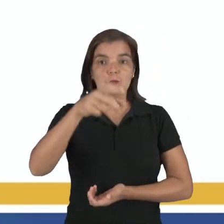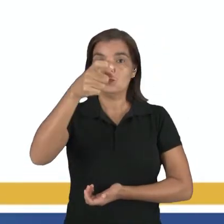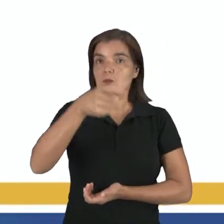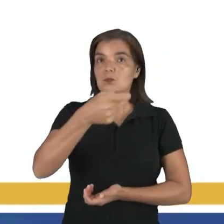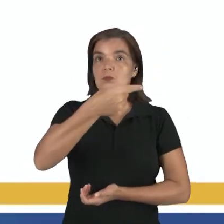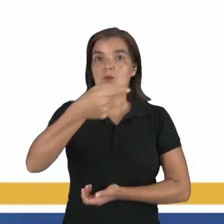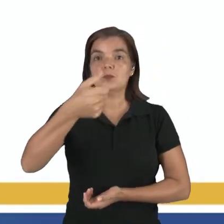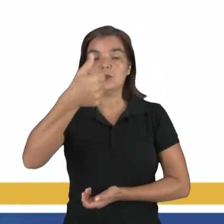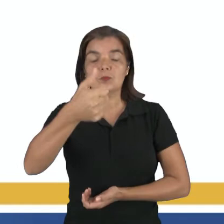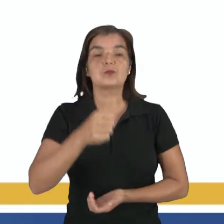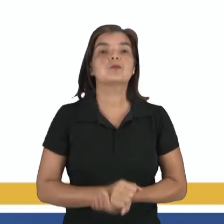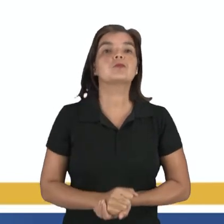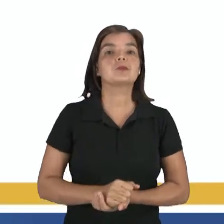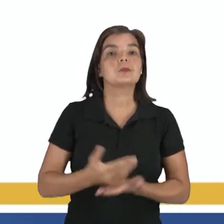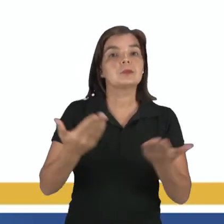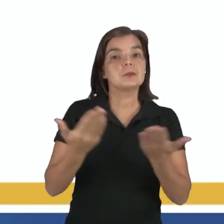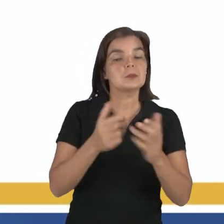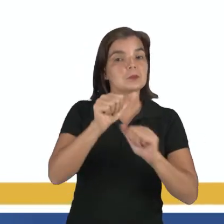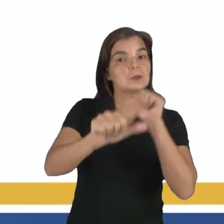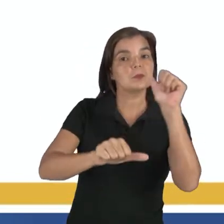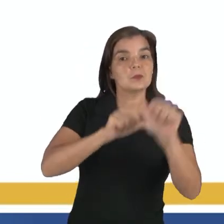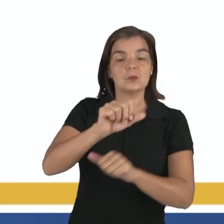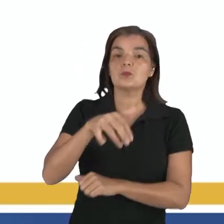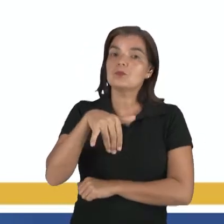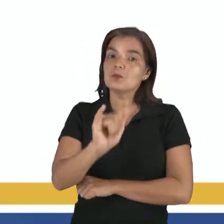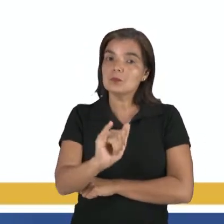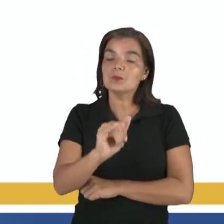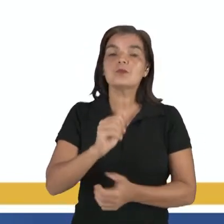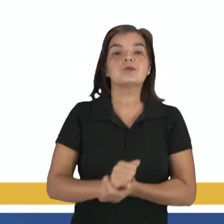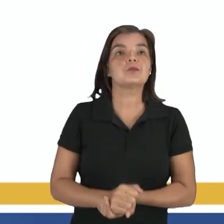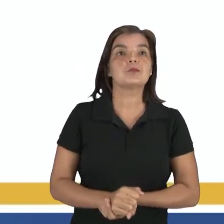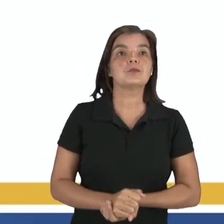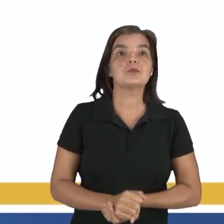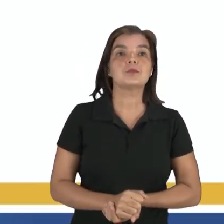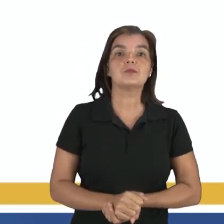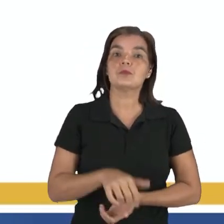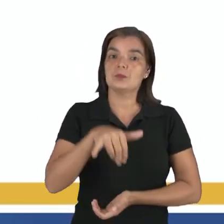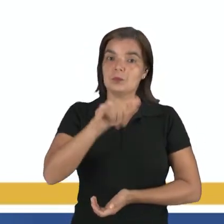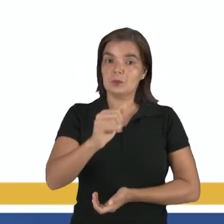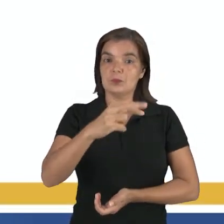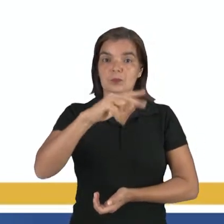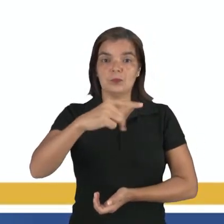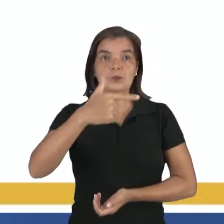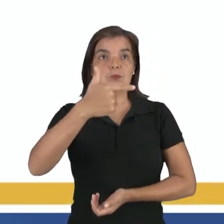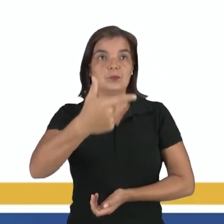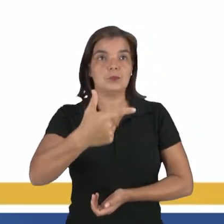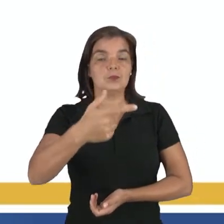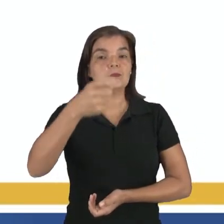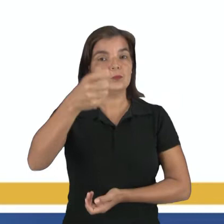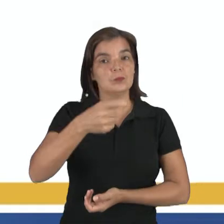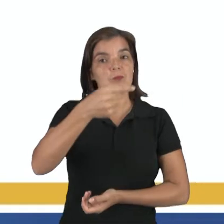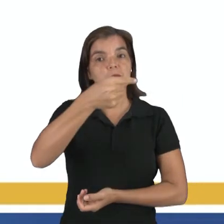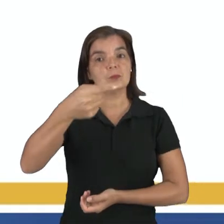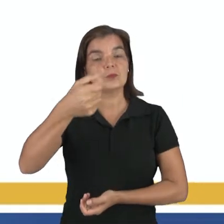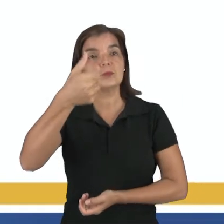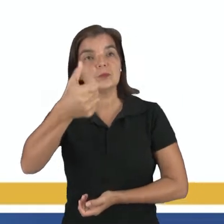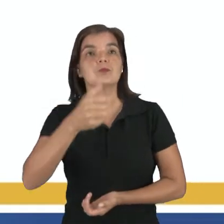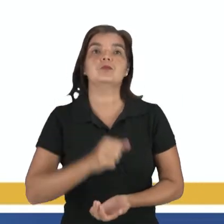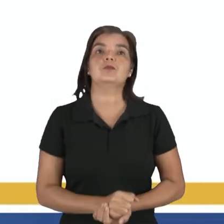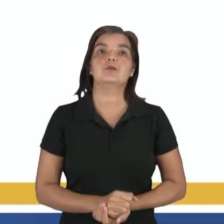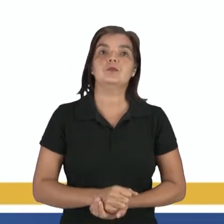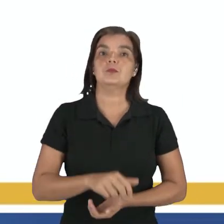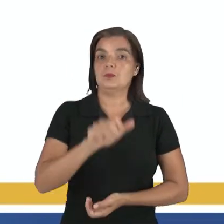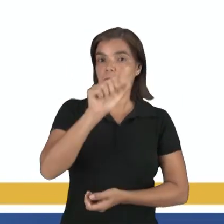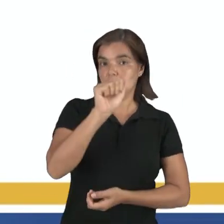2x menos 1, o f de x agora eu vou trocar por y. Y é igual a 2x menos 1, aonde